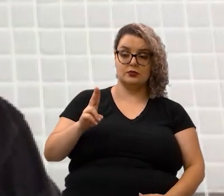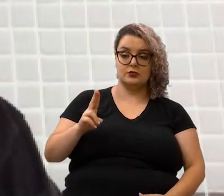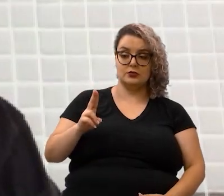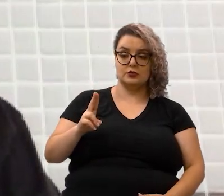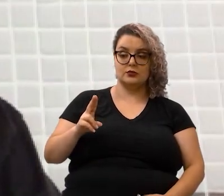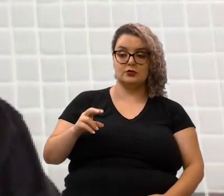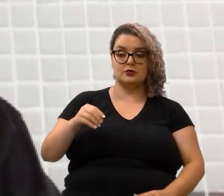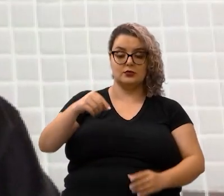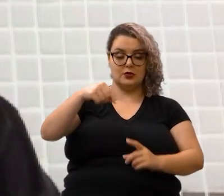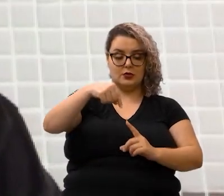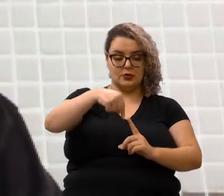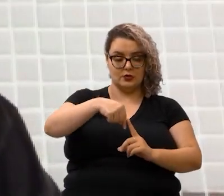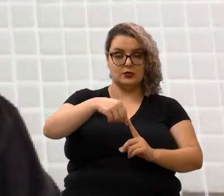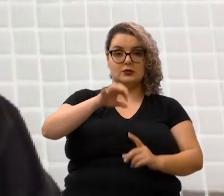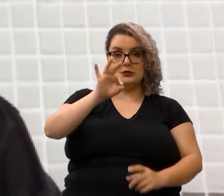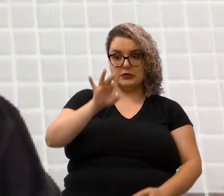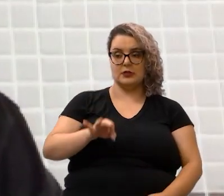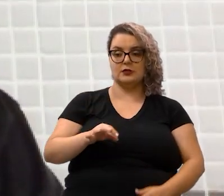de Resurface direito,